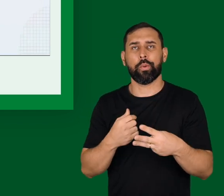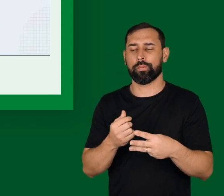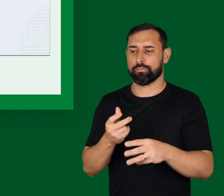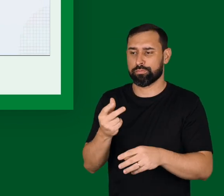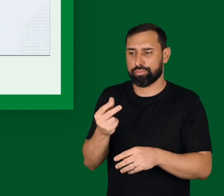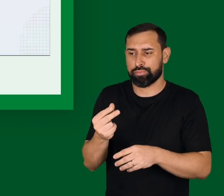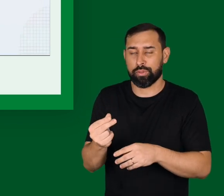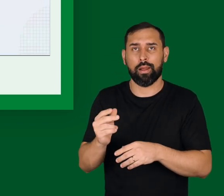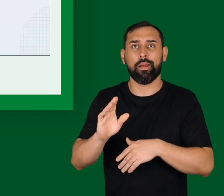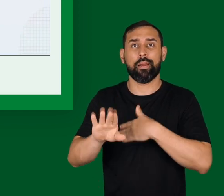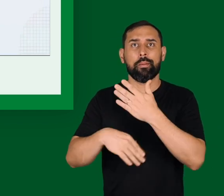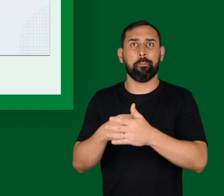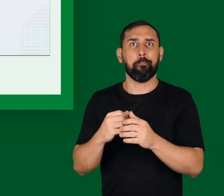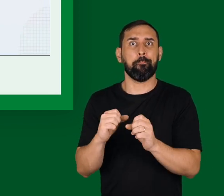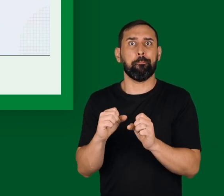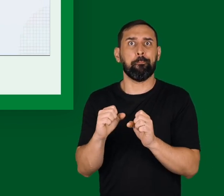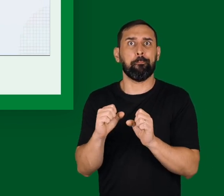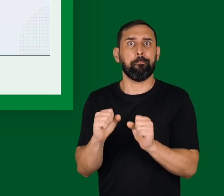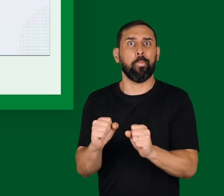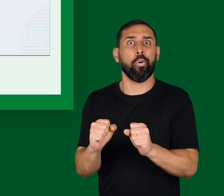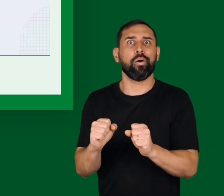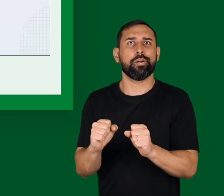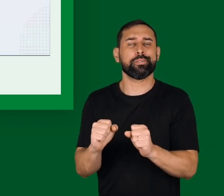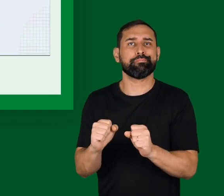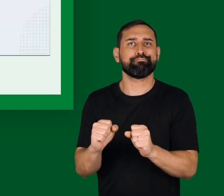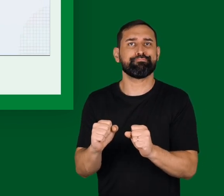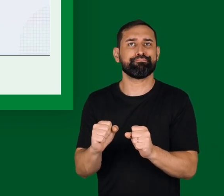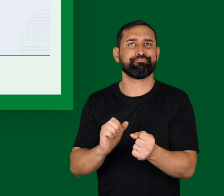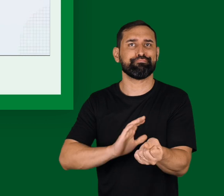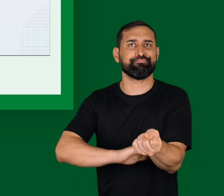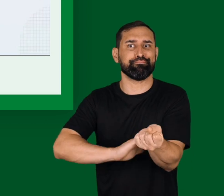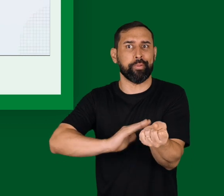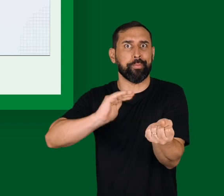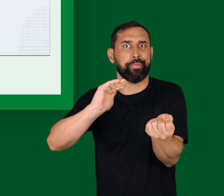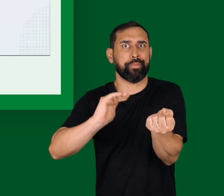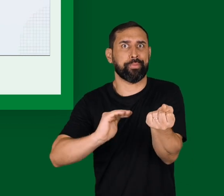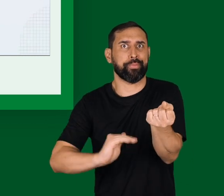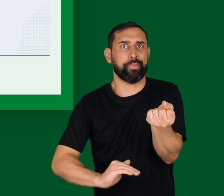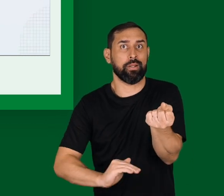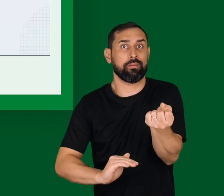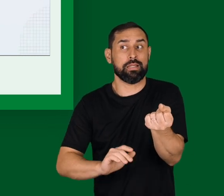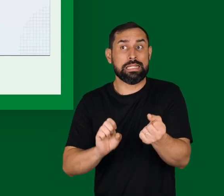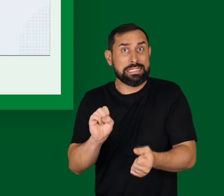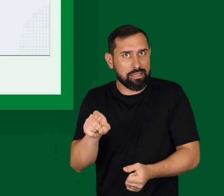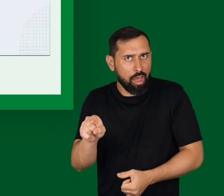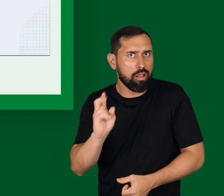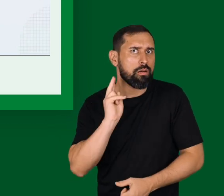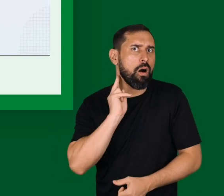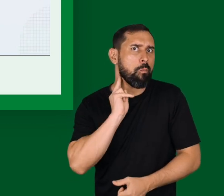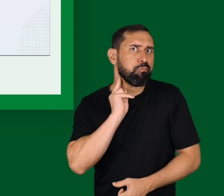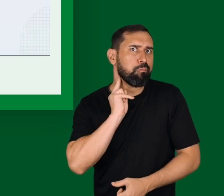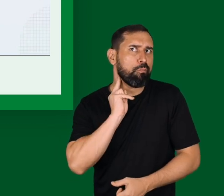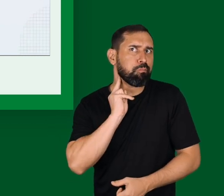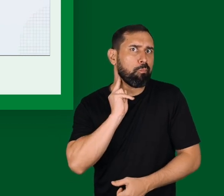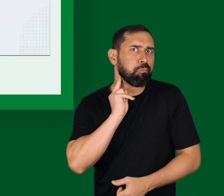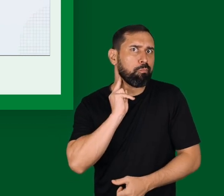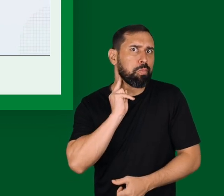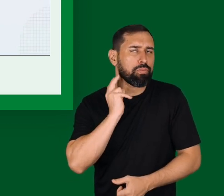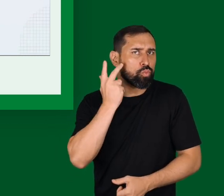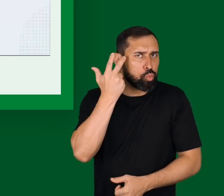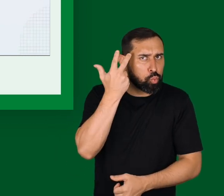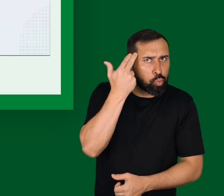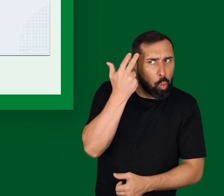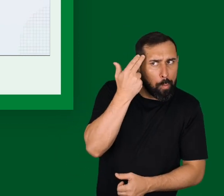ele é muito indutor de hipotensão, e aí ele só deve ser usado em crianças que estão hemodinamicamente estáveis,